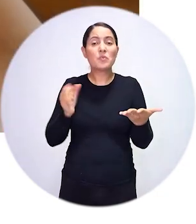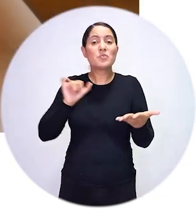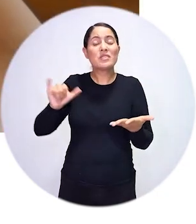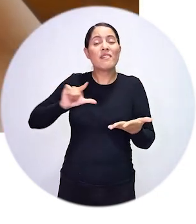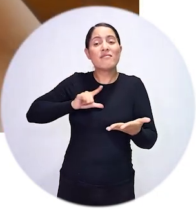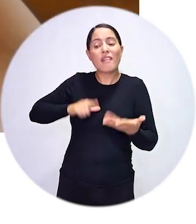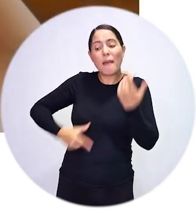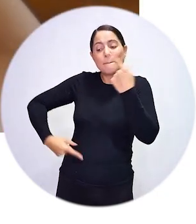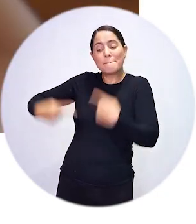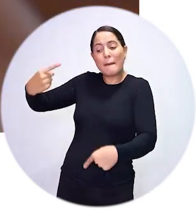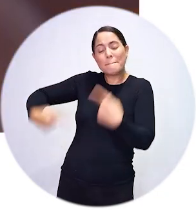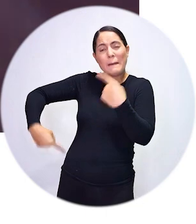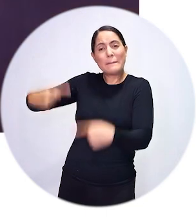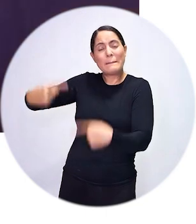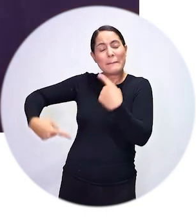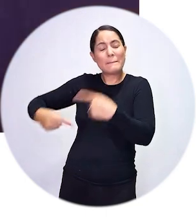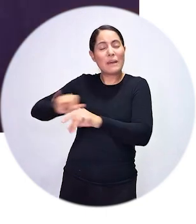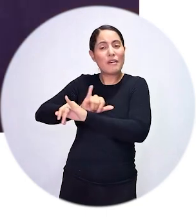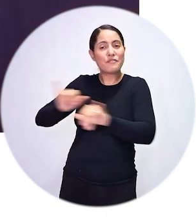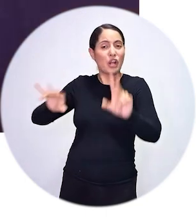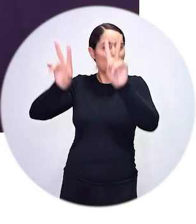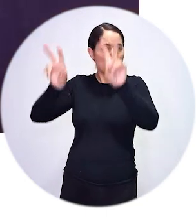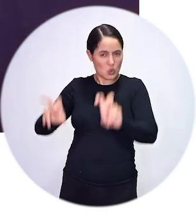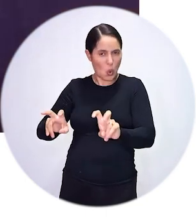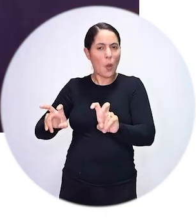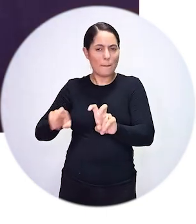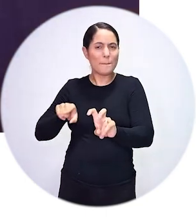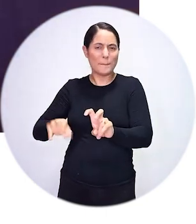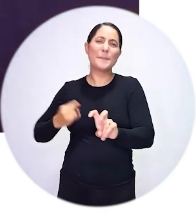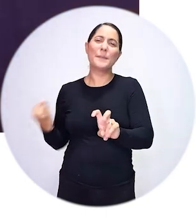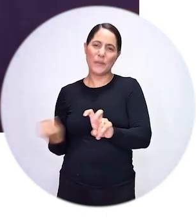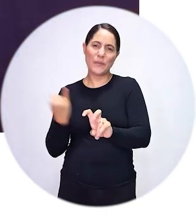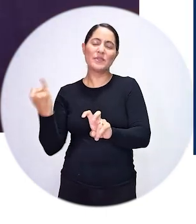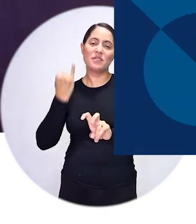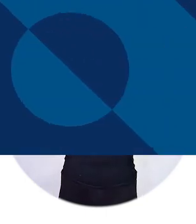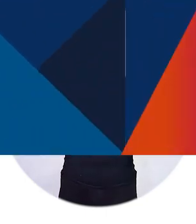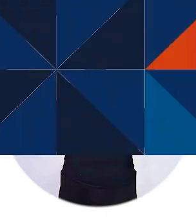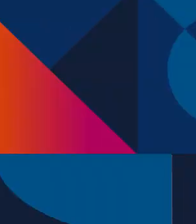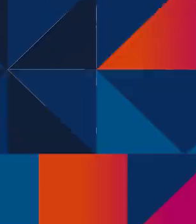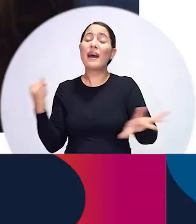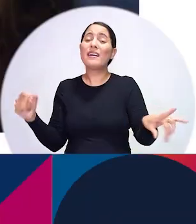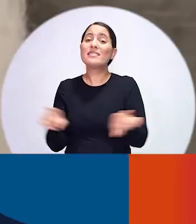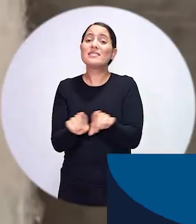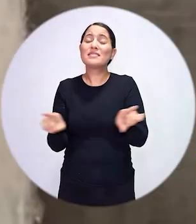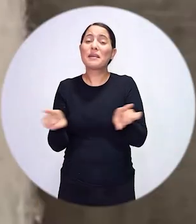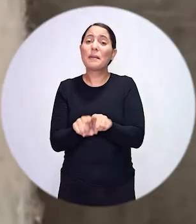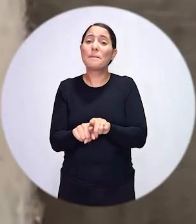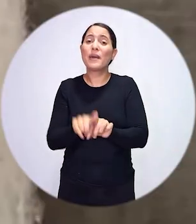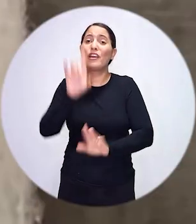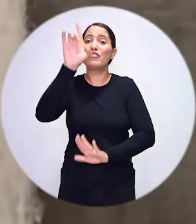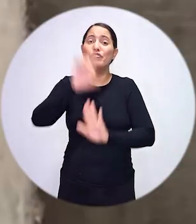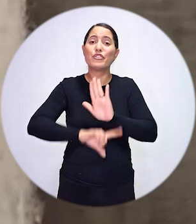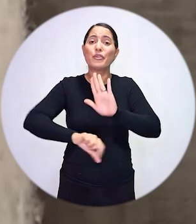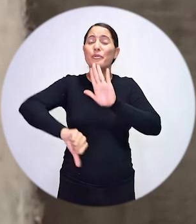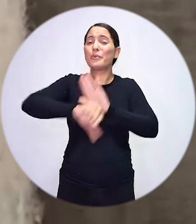lado, ele avança nesse debate, que é uma discussão de um tema tão relevante, certamente é importante a gente lembrar que o direito penal